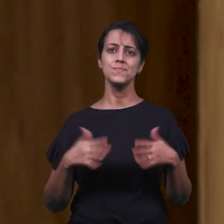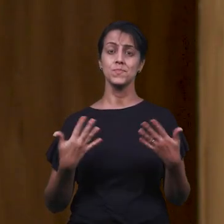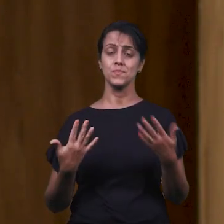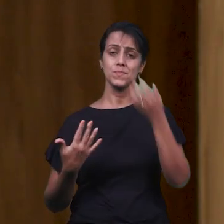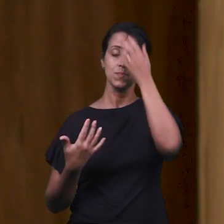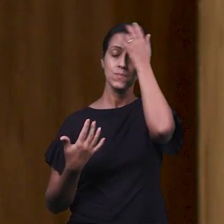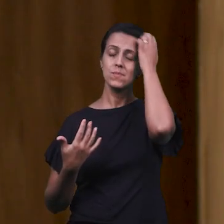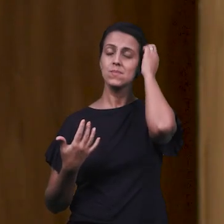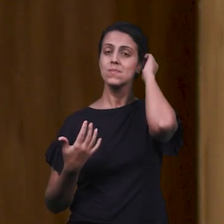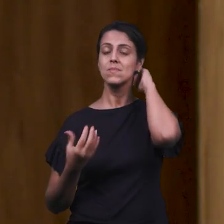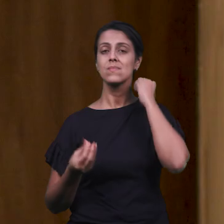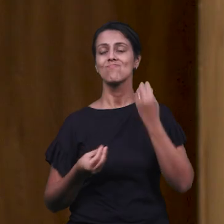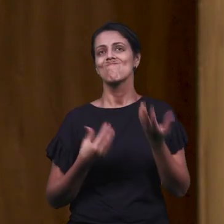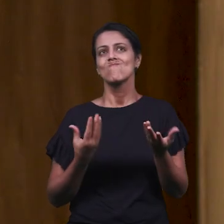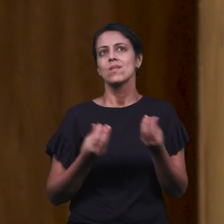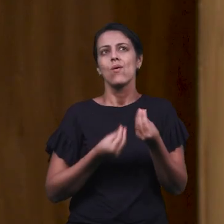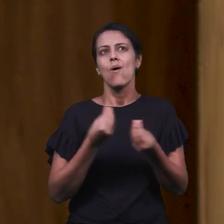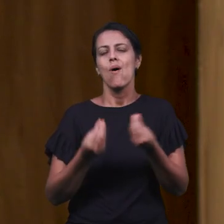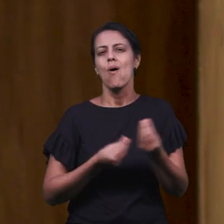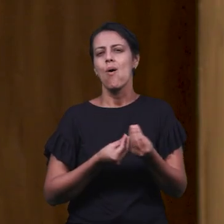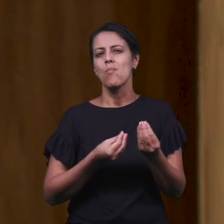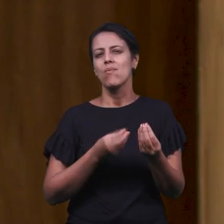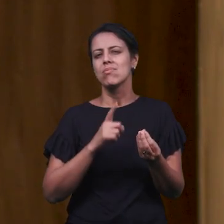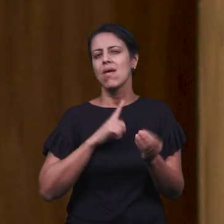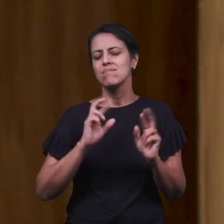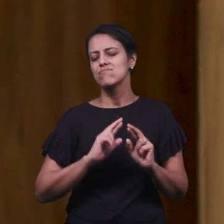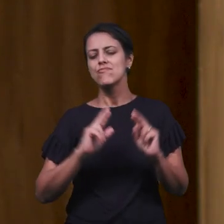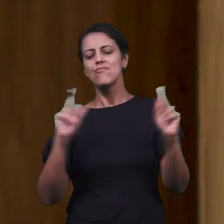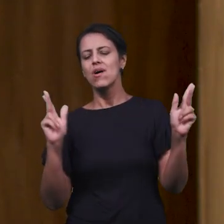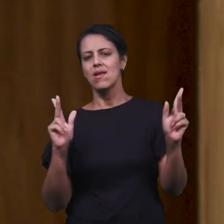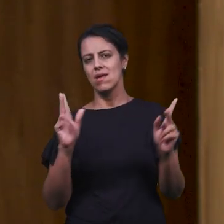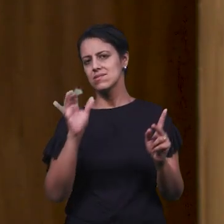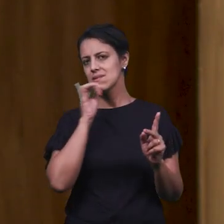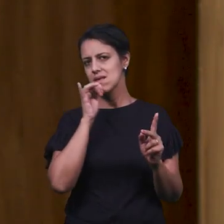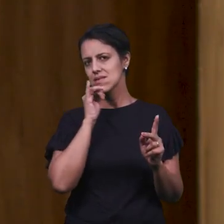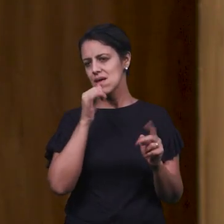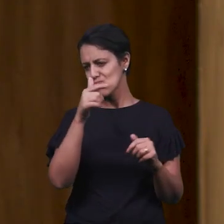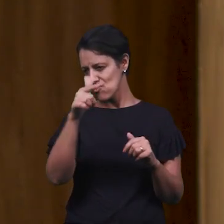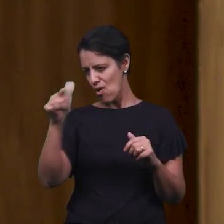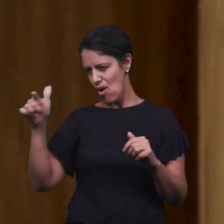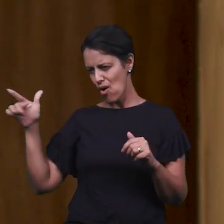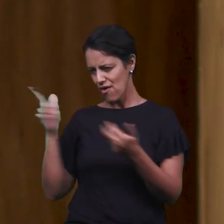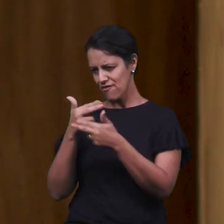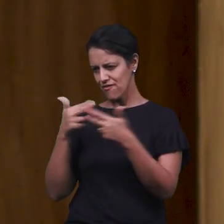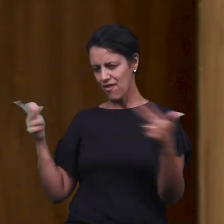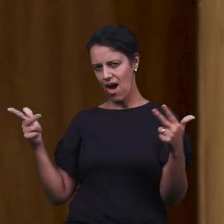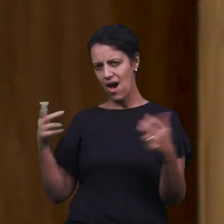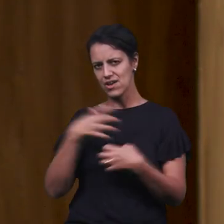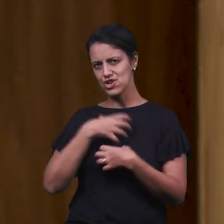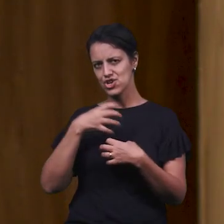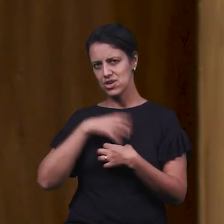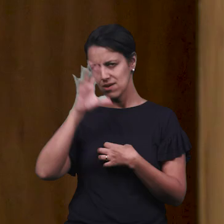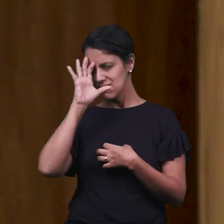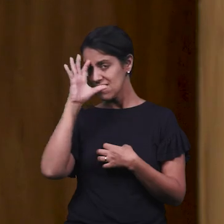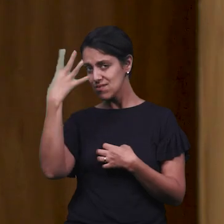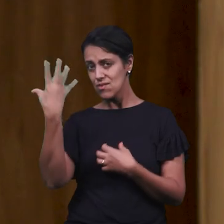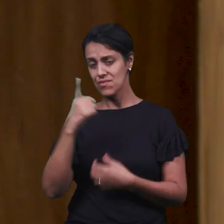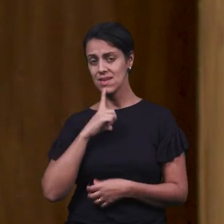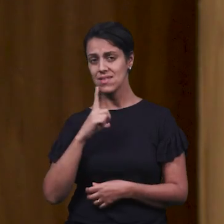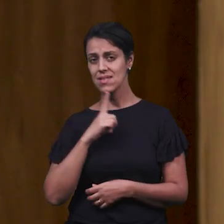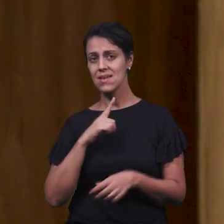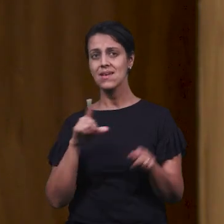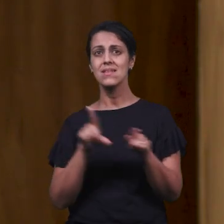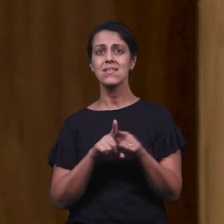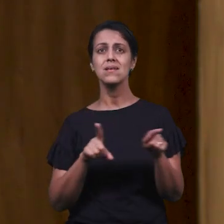seriam as diferenças elementares com relação a esses métodos alternativos, né? E com